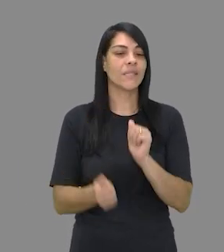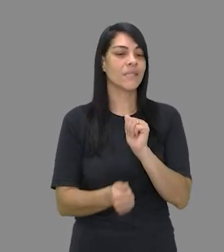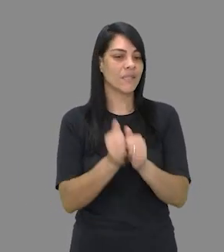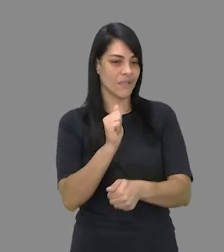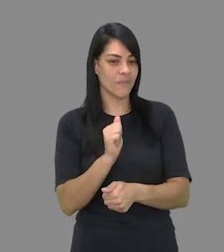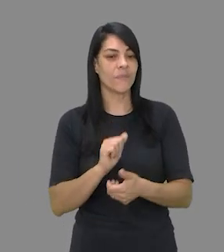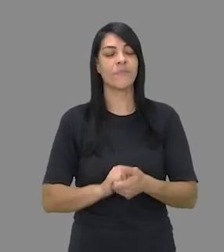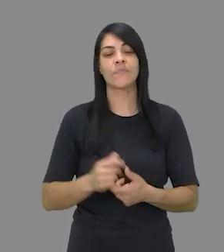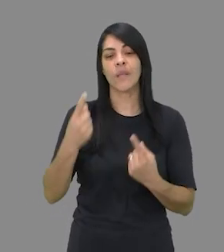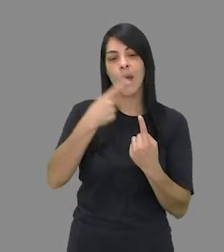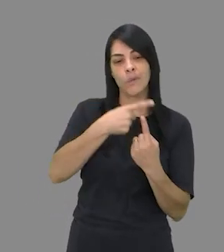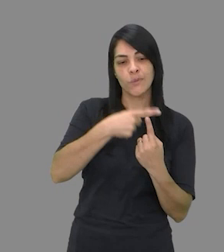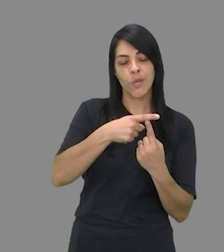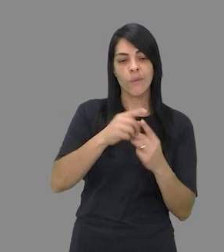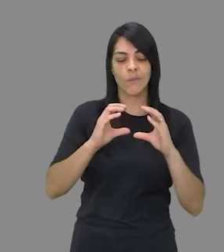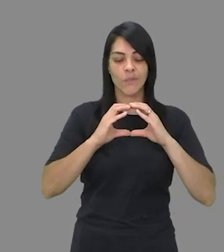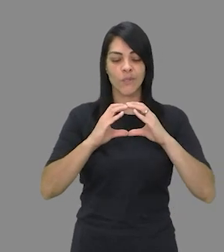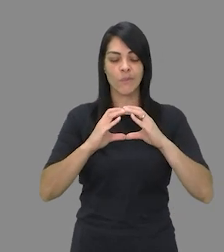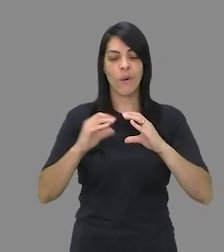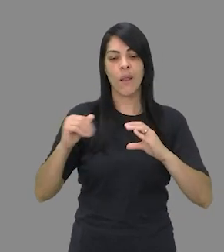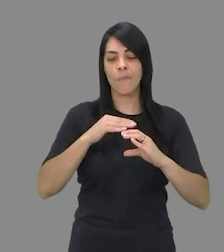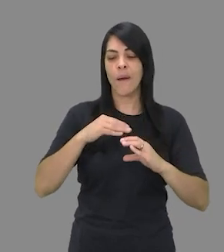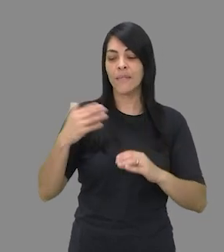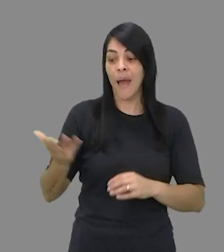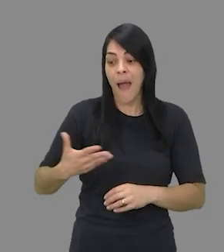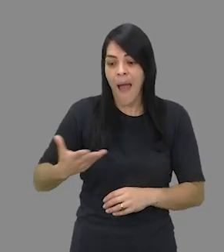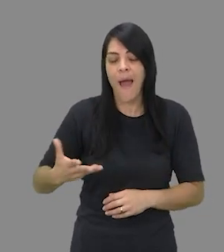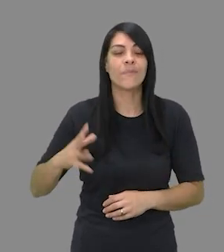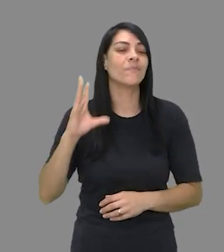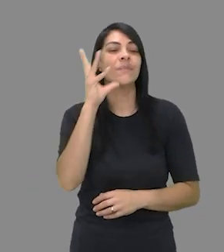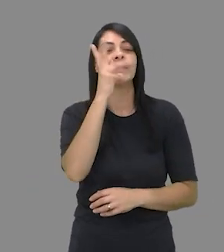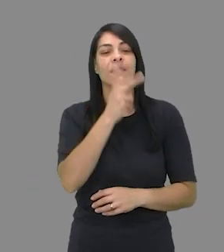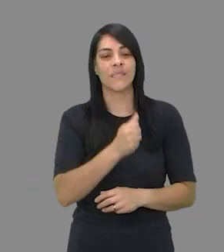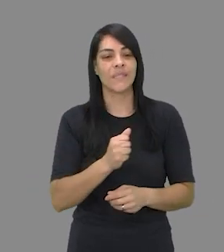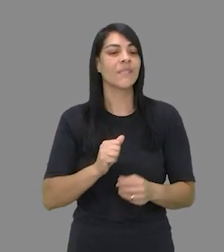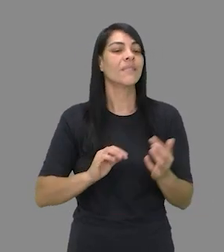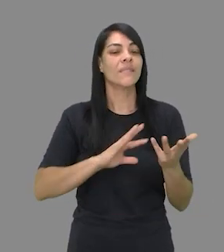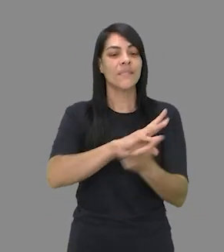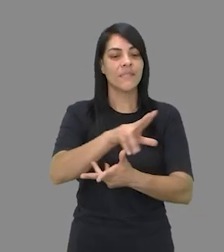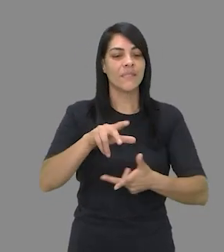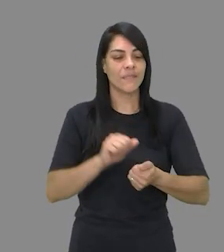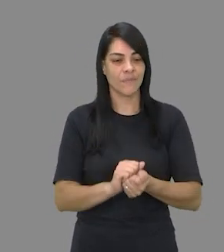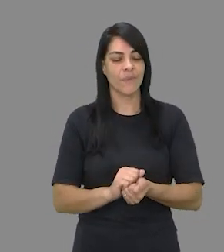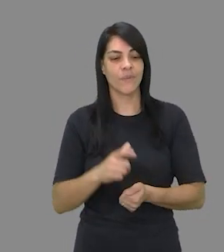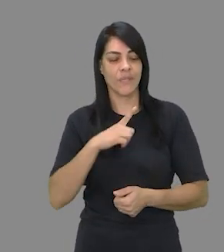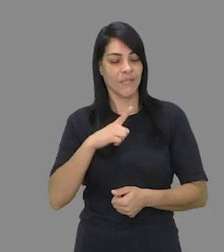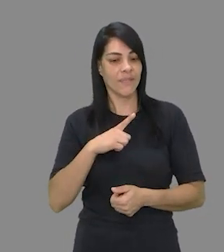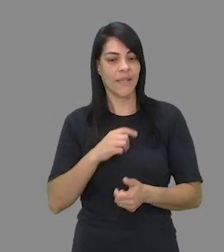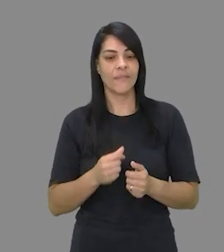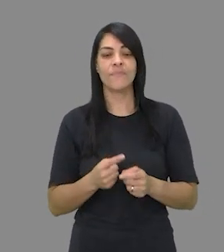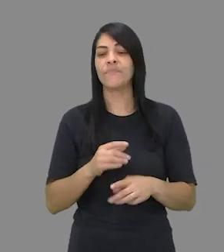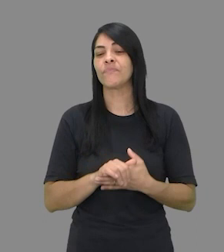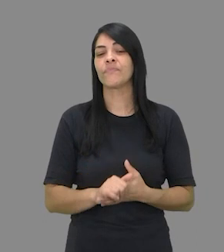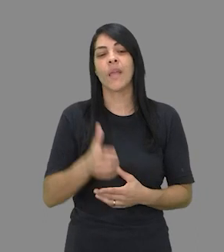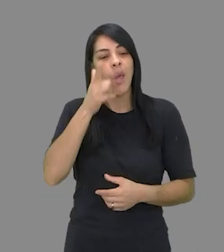com o tipo de bola mais rápida do mundo também. Então, ele aí, pensando na modalidade, ele bate vários recordes.